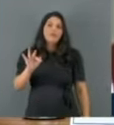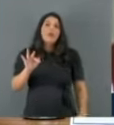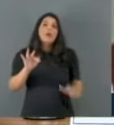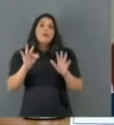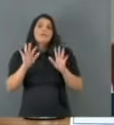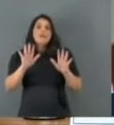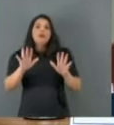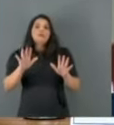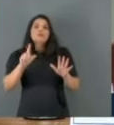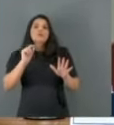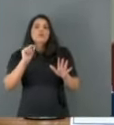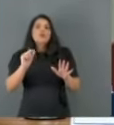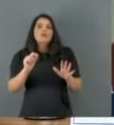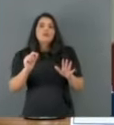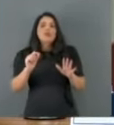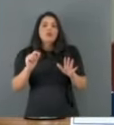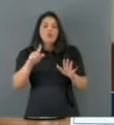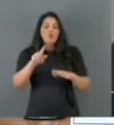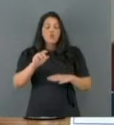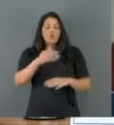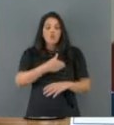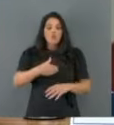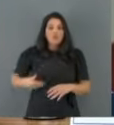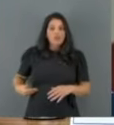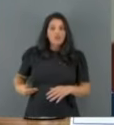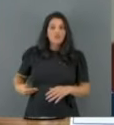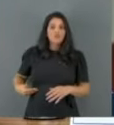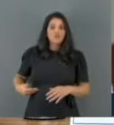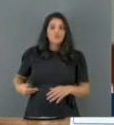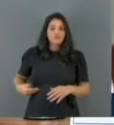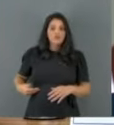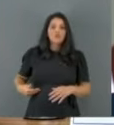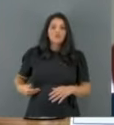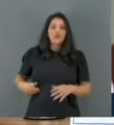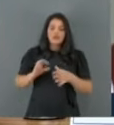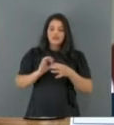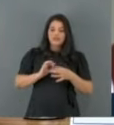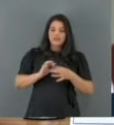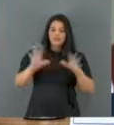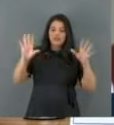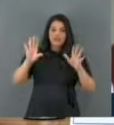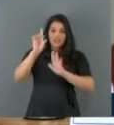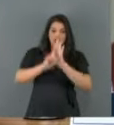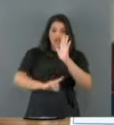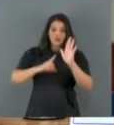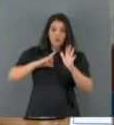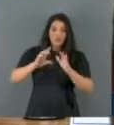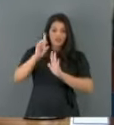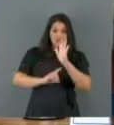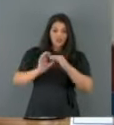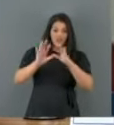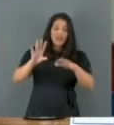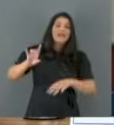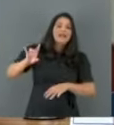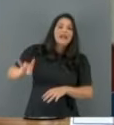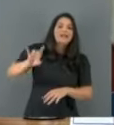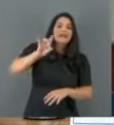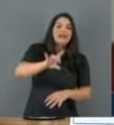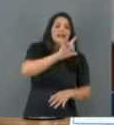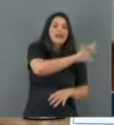maior qualidade do Estado de Direito, ou Estado democrático de direito, é o fato de que cada